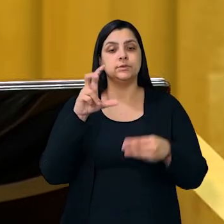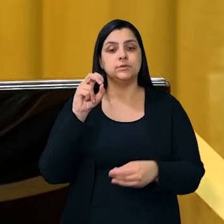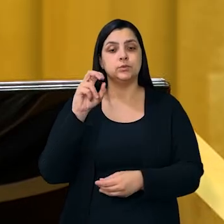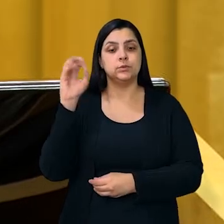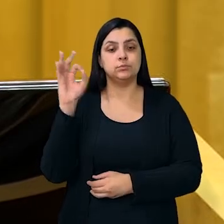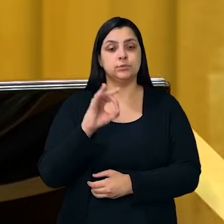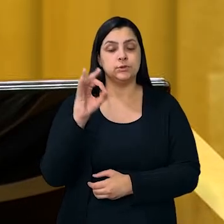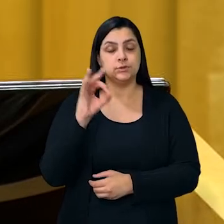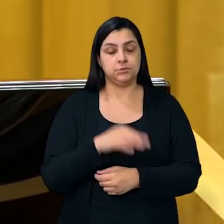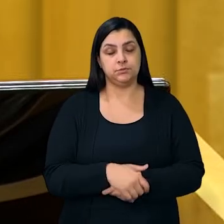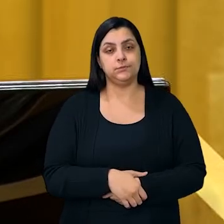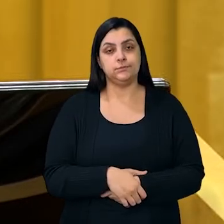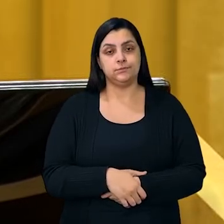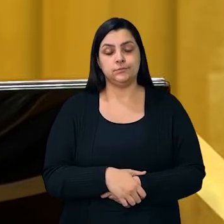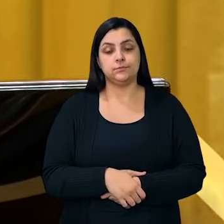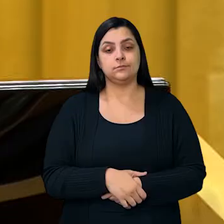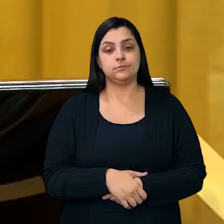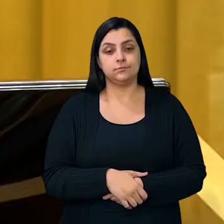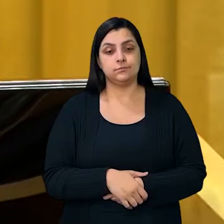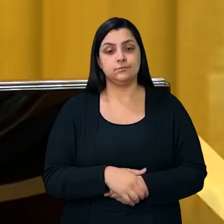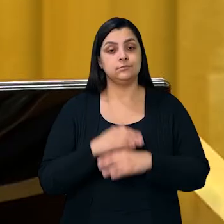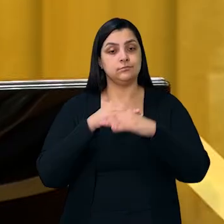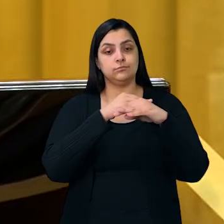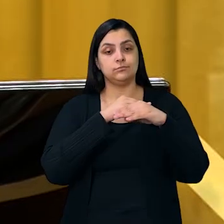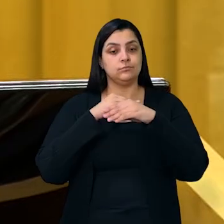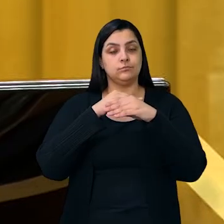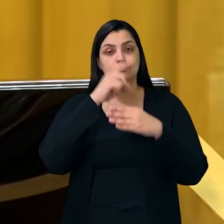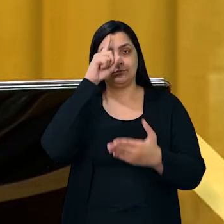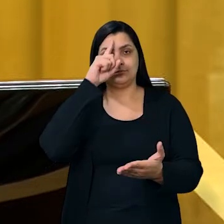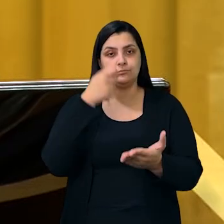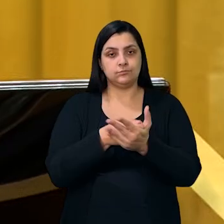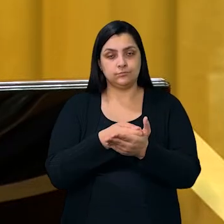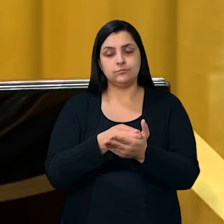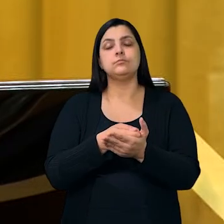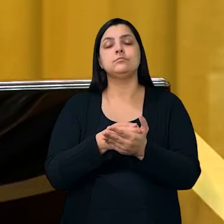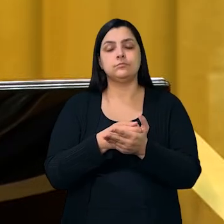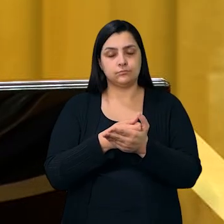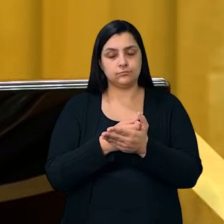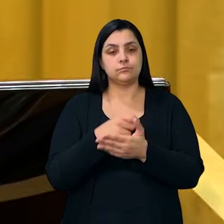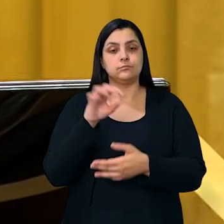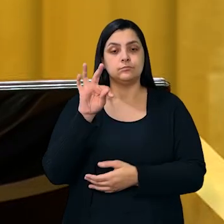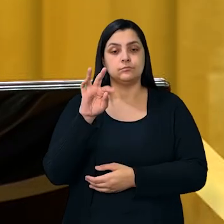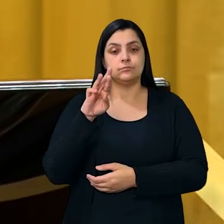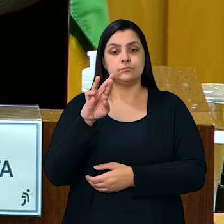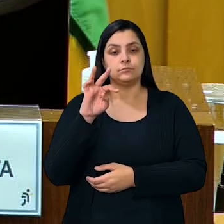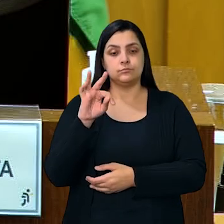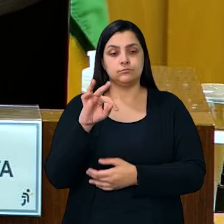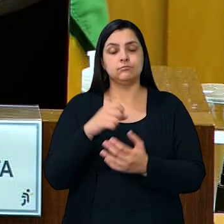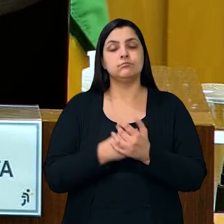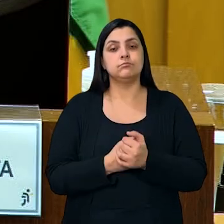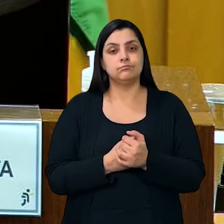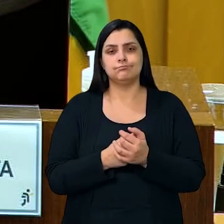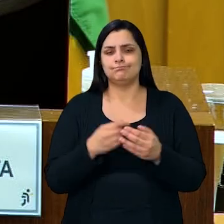de 50%. O colegiado, por unanimidade, entendeu que a decisão do TRT foi contraditória